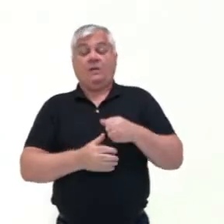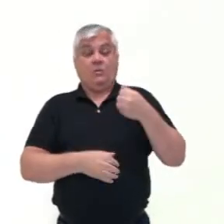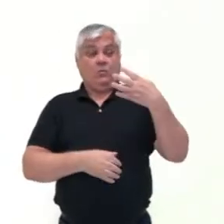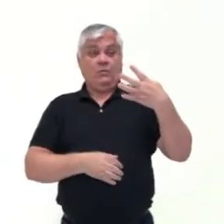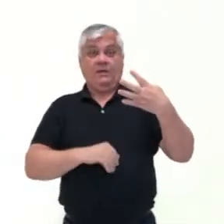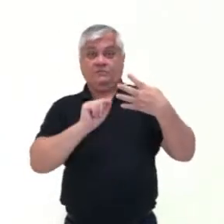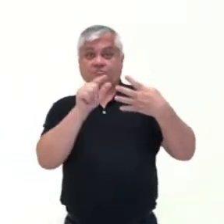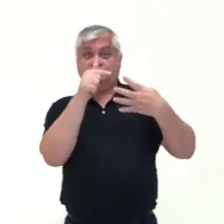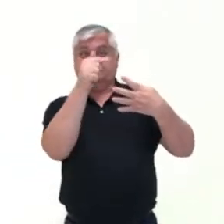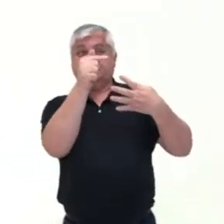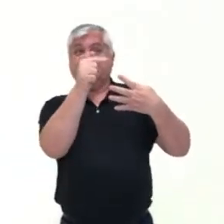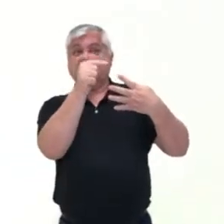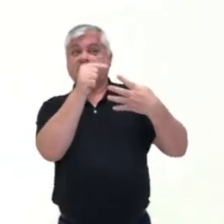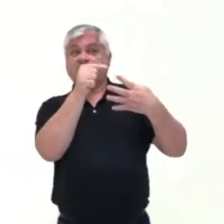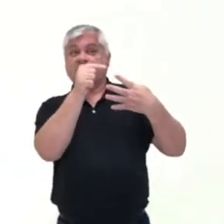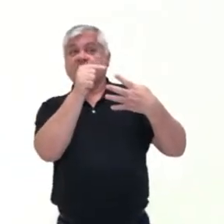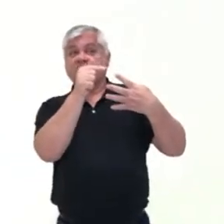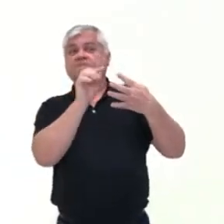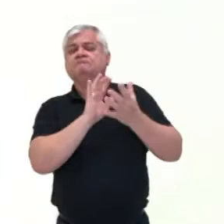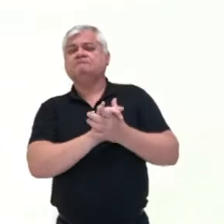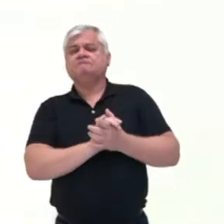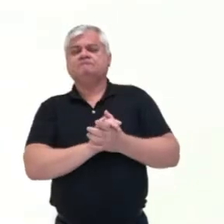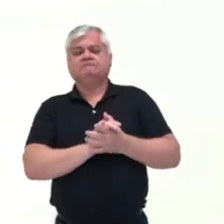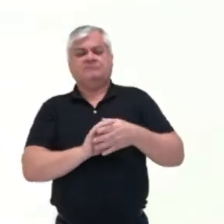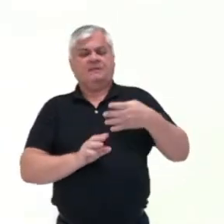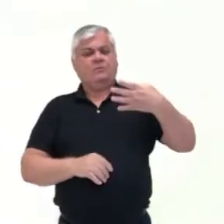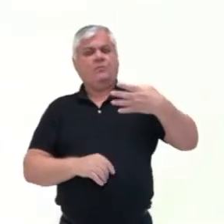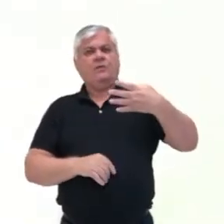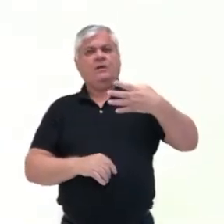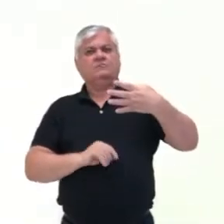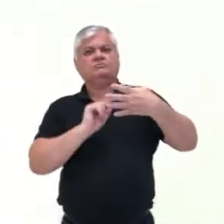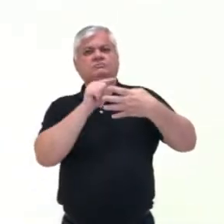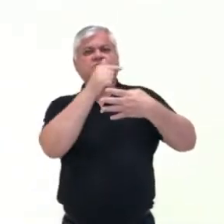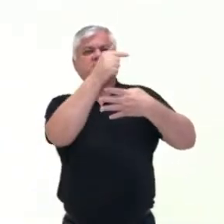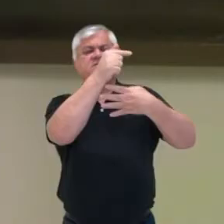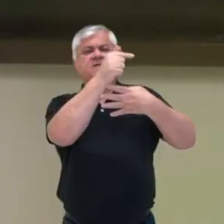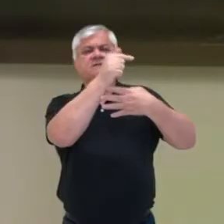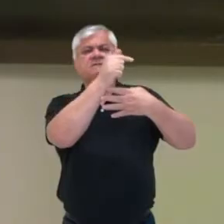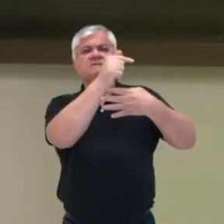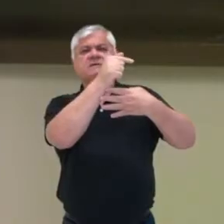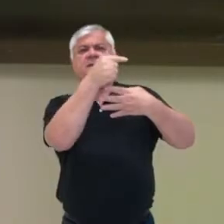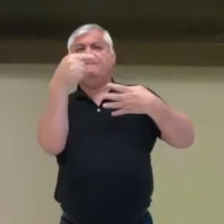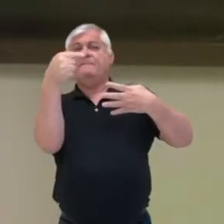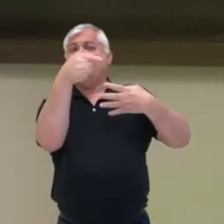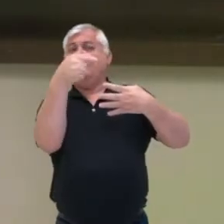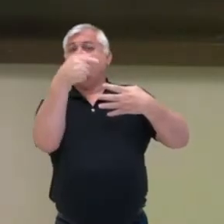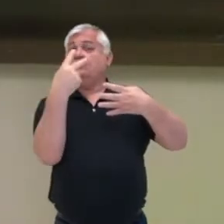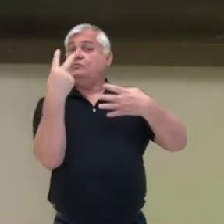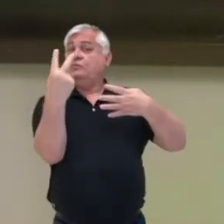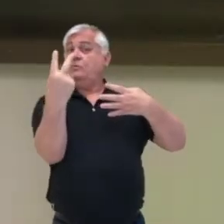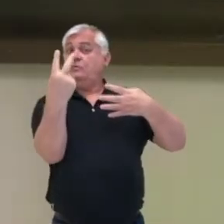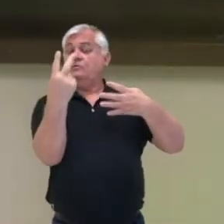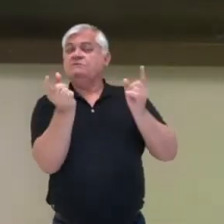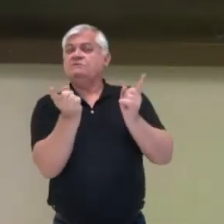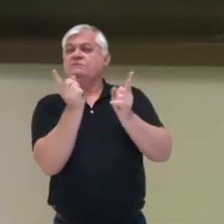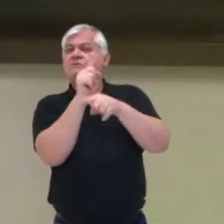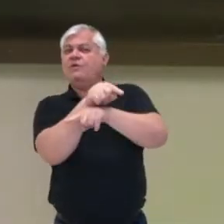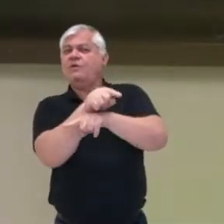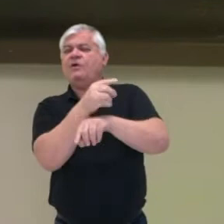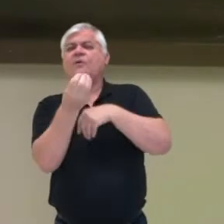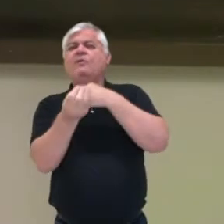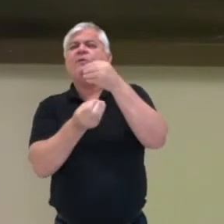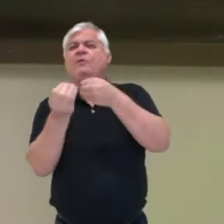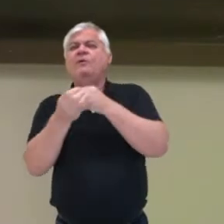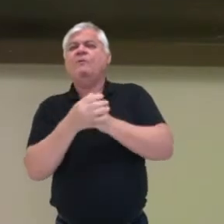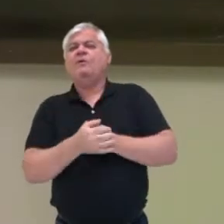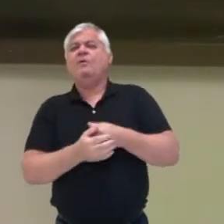7. O expoente está negativo, então precisamos fazer o inverso. Quem é o